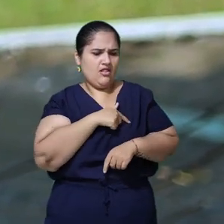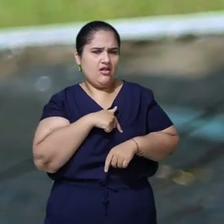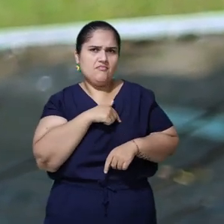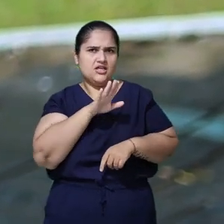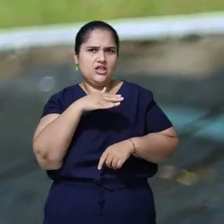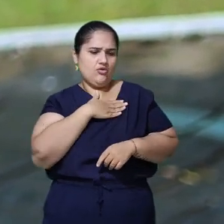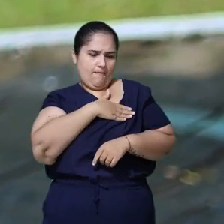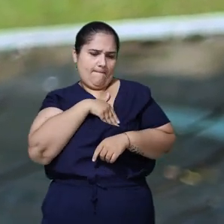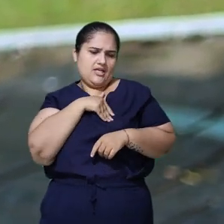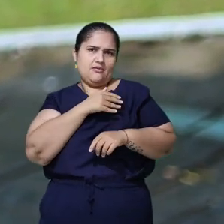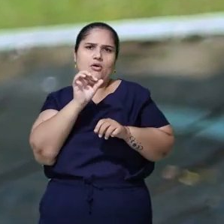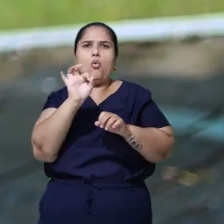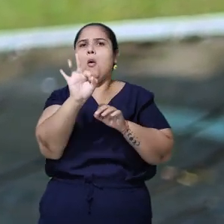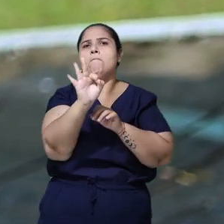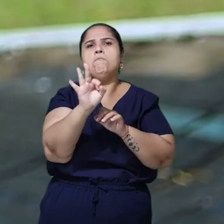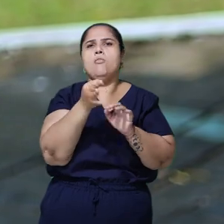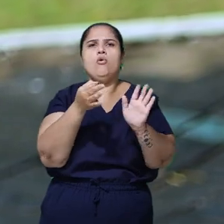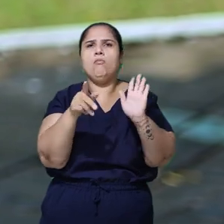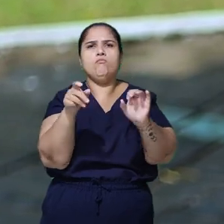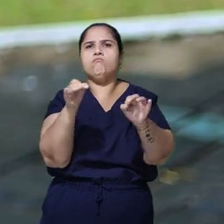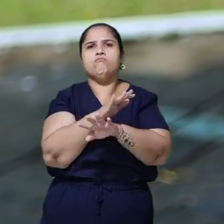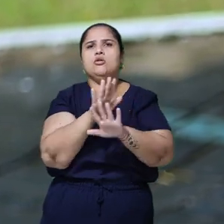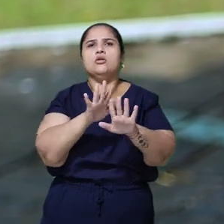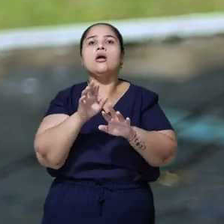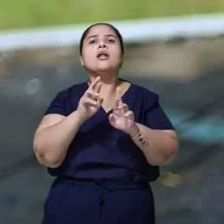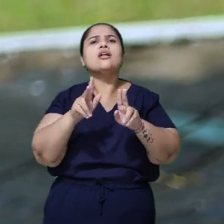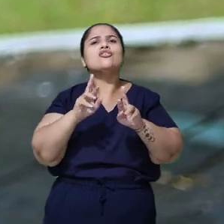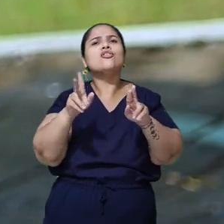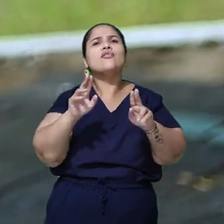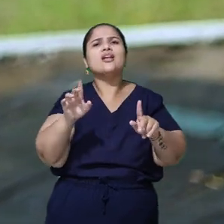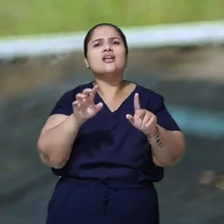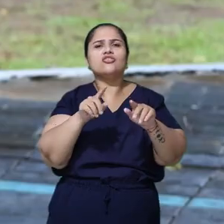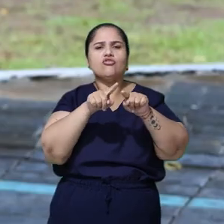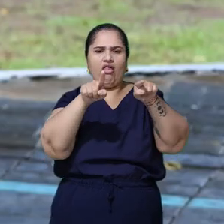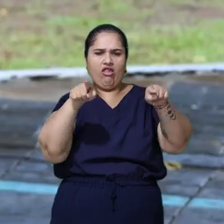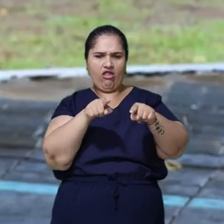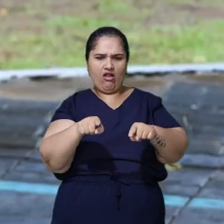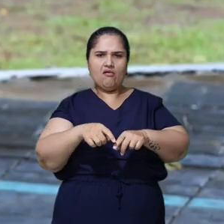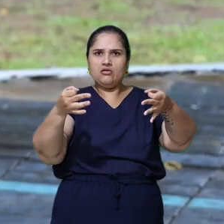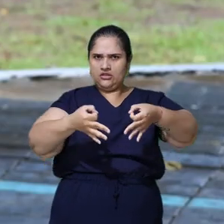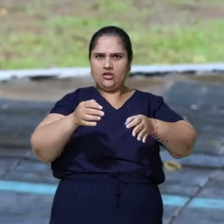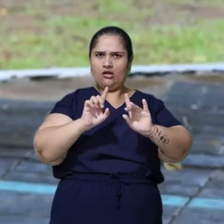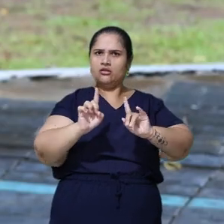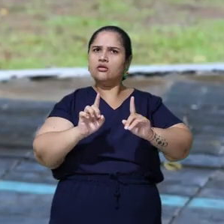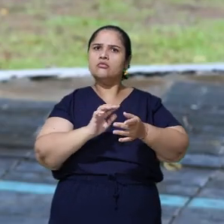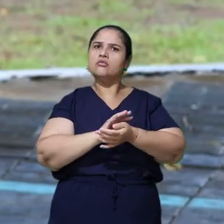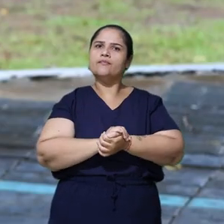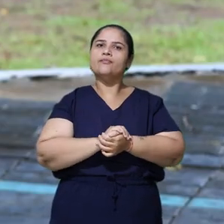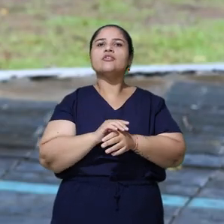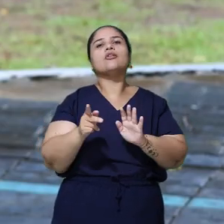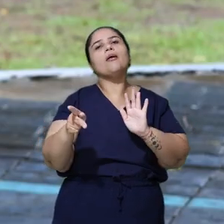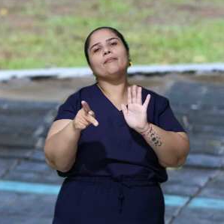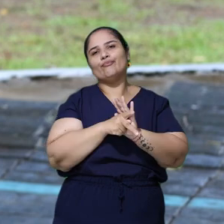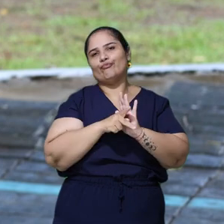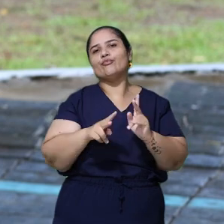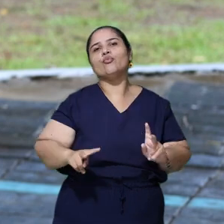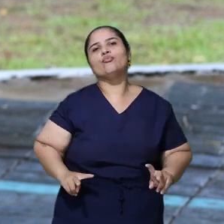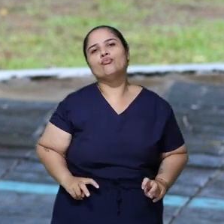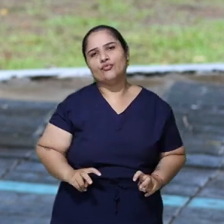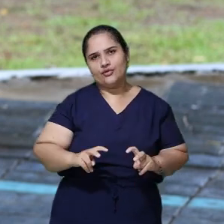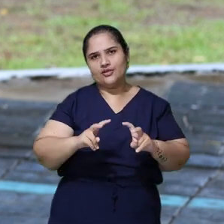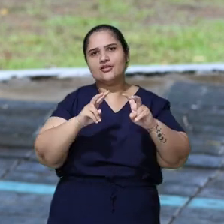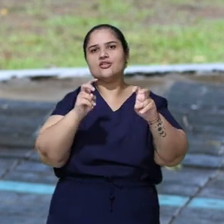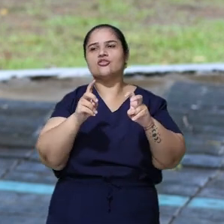e sentisse uma bolinha. Era diferente, ele não tem um formato certo. Então já era o próprio câncer. Ela já desconfiou